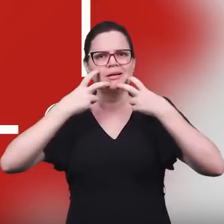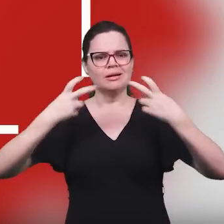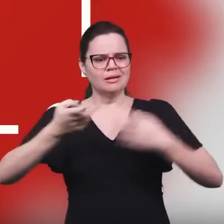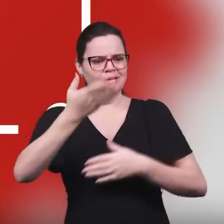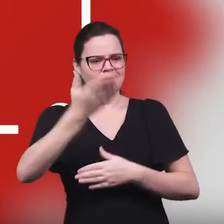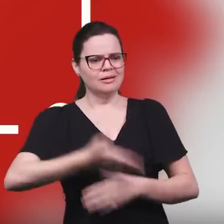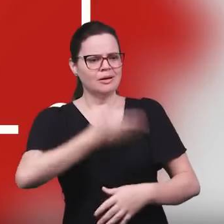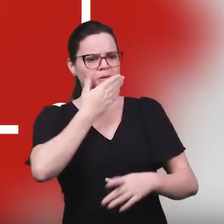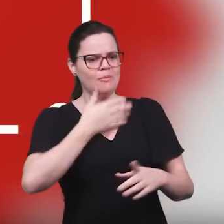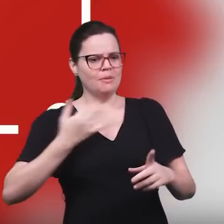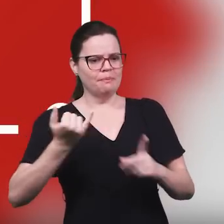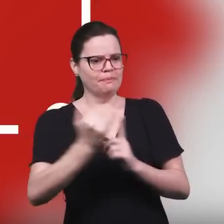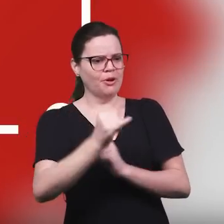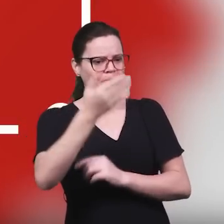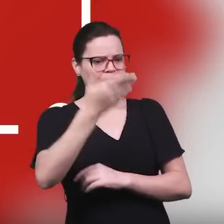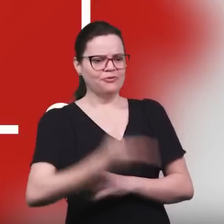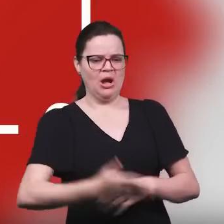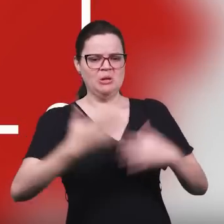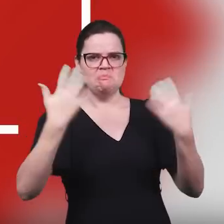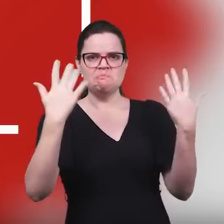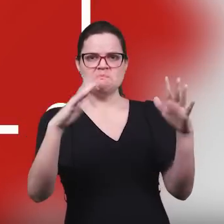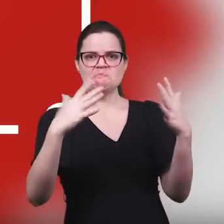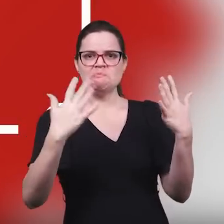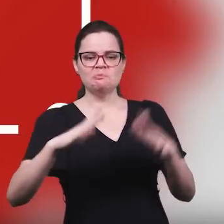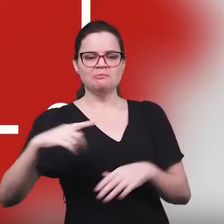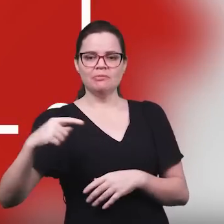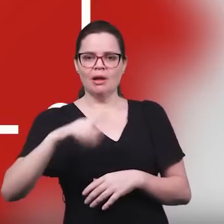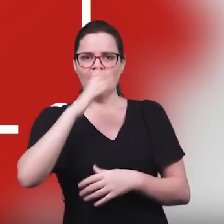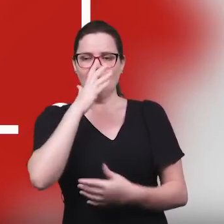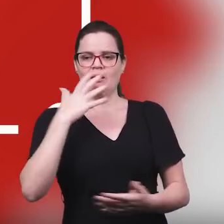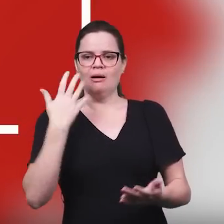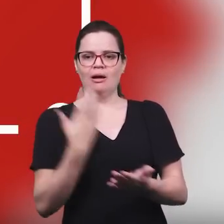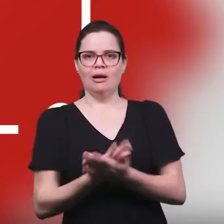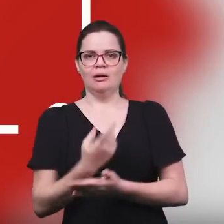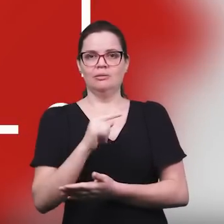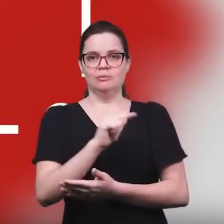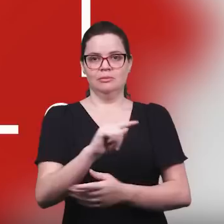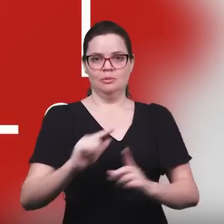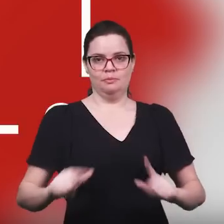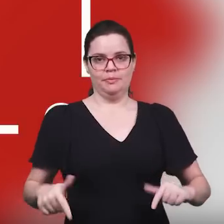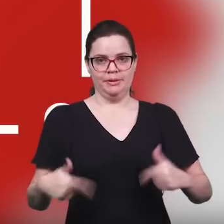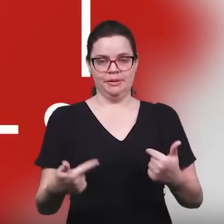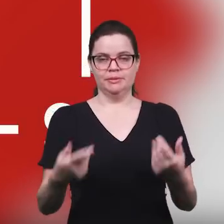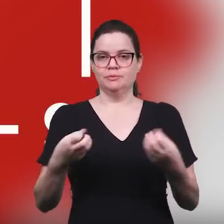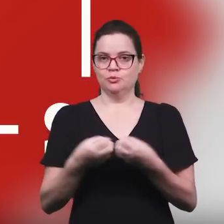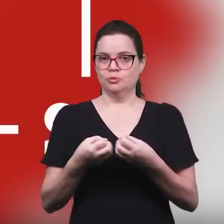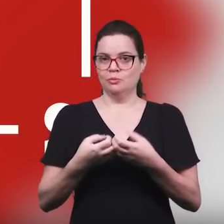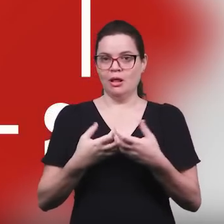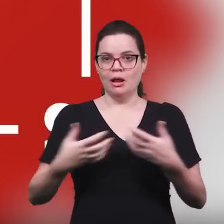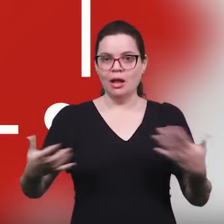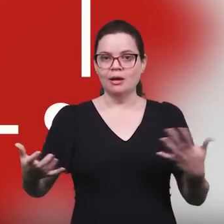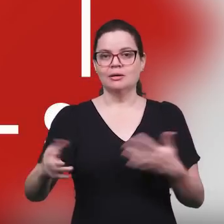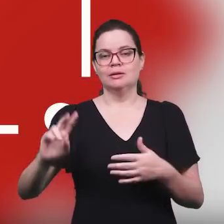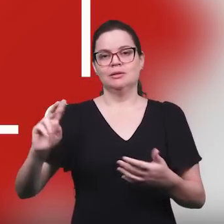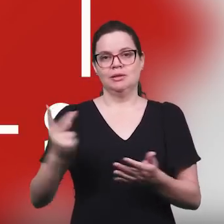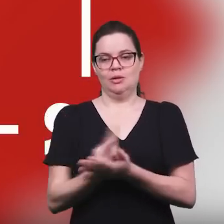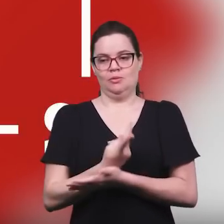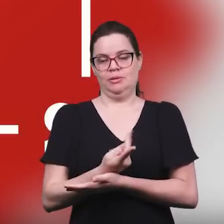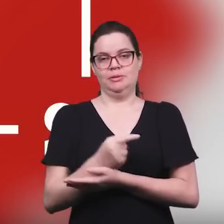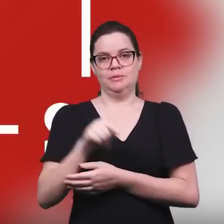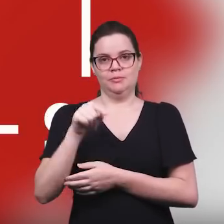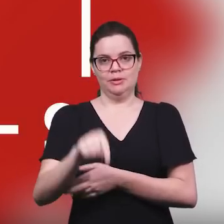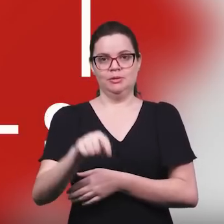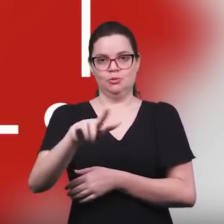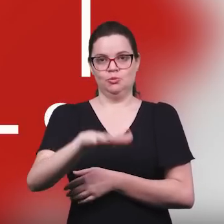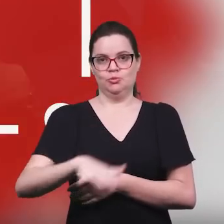levantou entre nós, e todos estavam maravilhados por aquele grande feito de Jesus ali